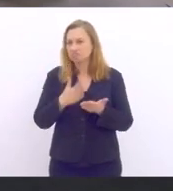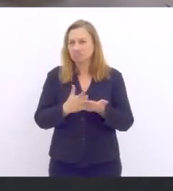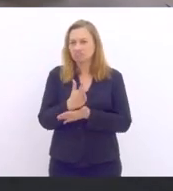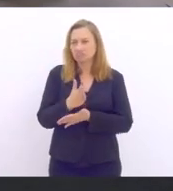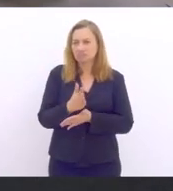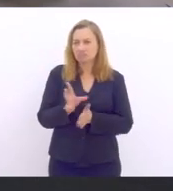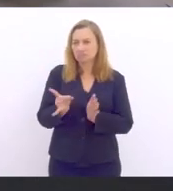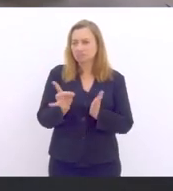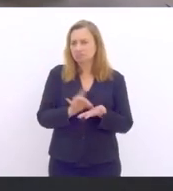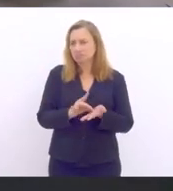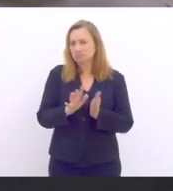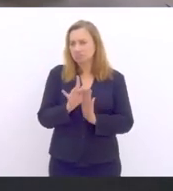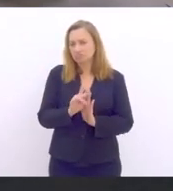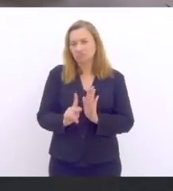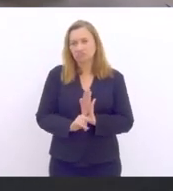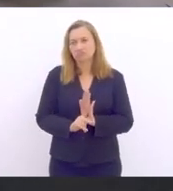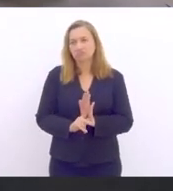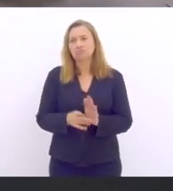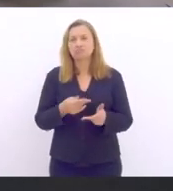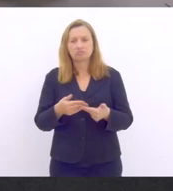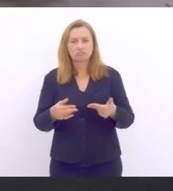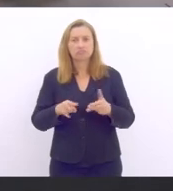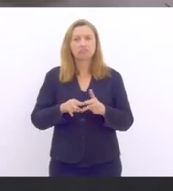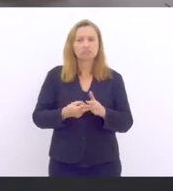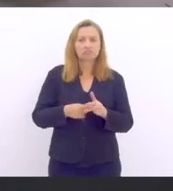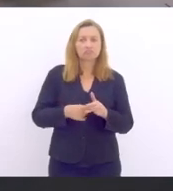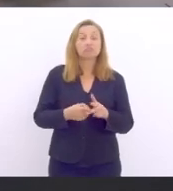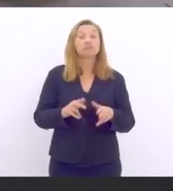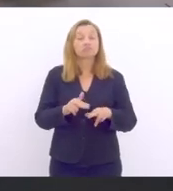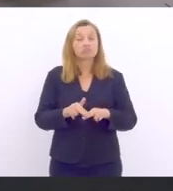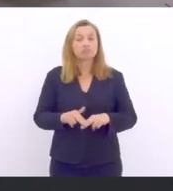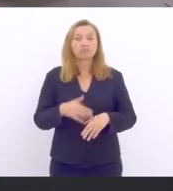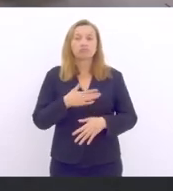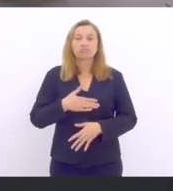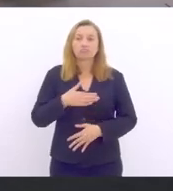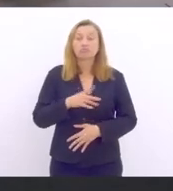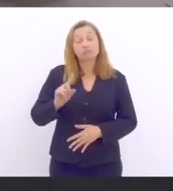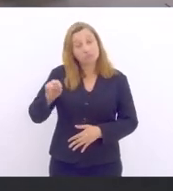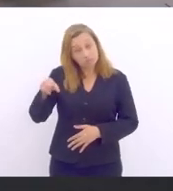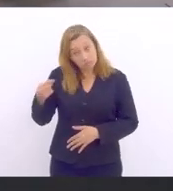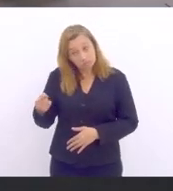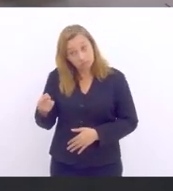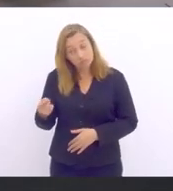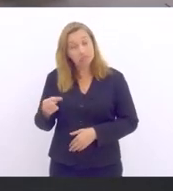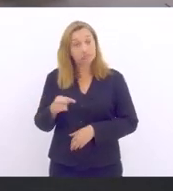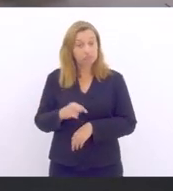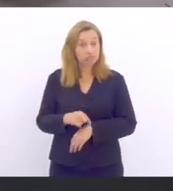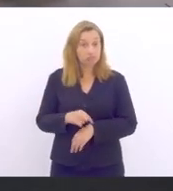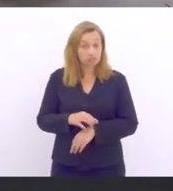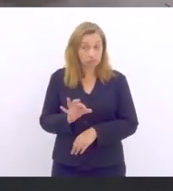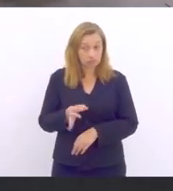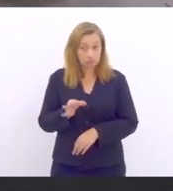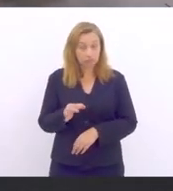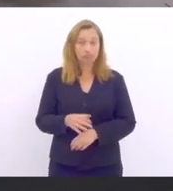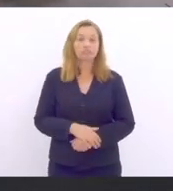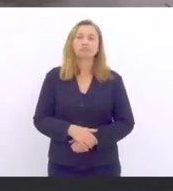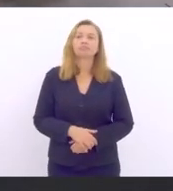projeto original. E muitos pontos foram corrigidos. Portanto, eu gostaria que depois, em algum momento,